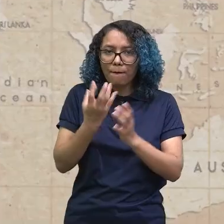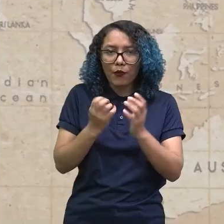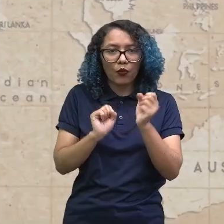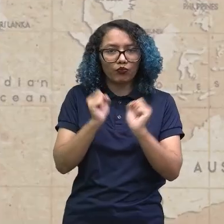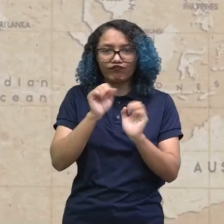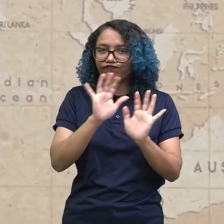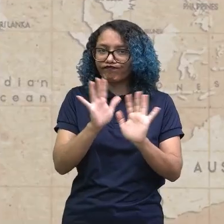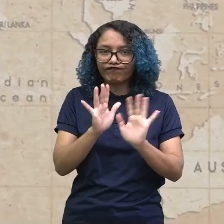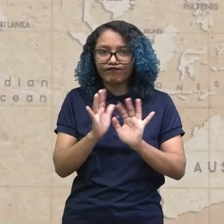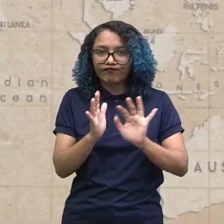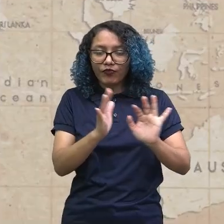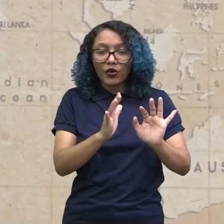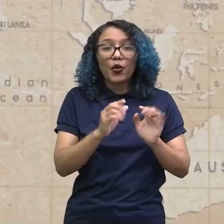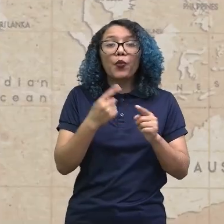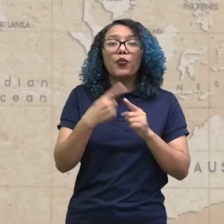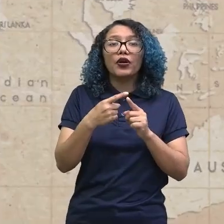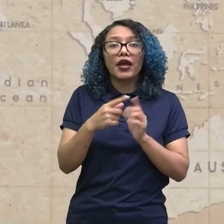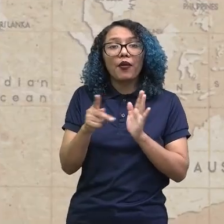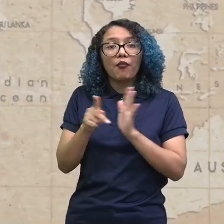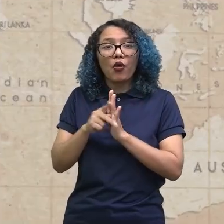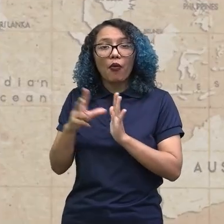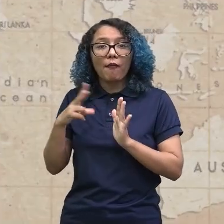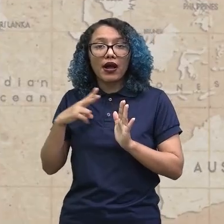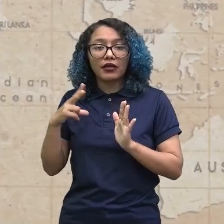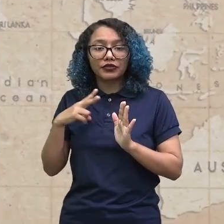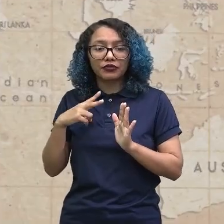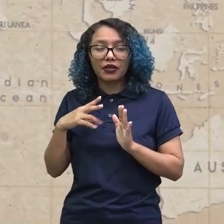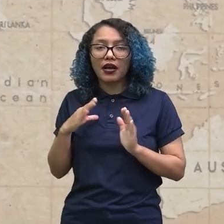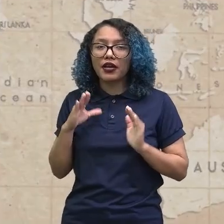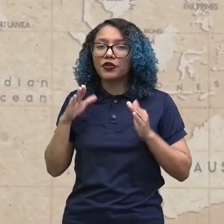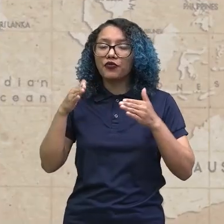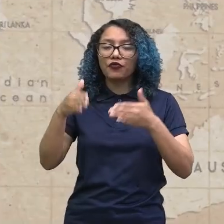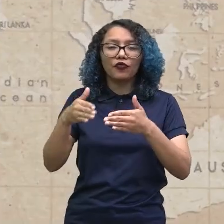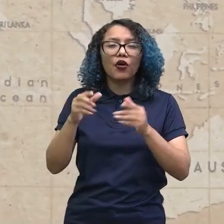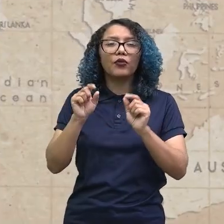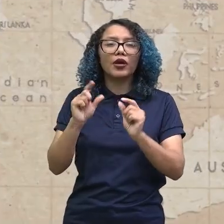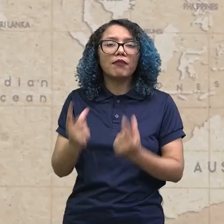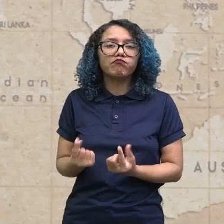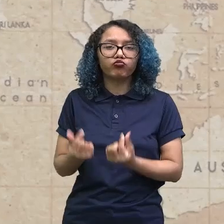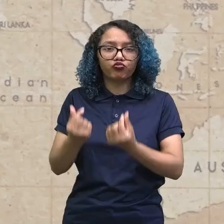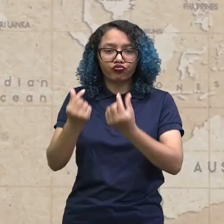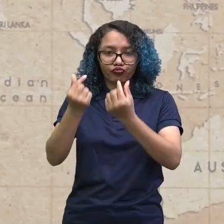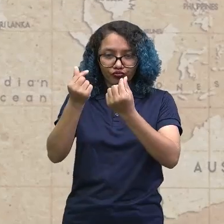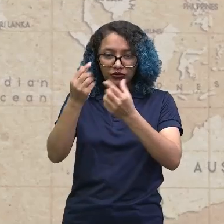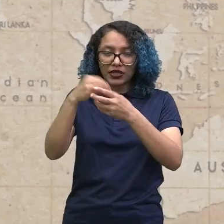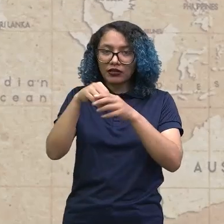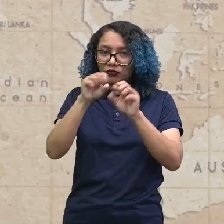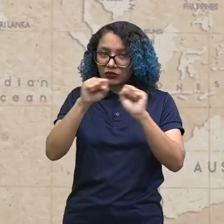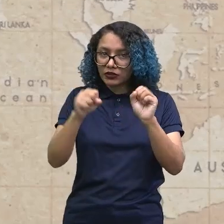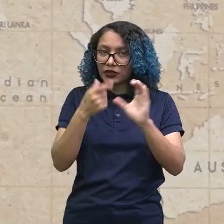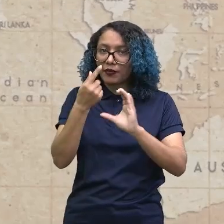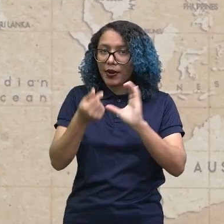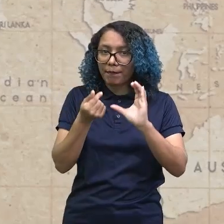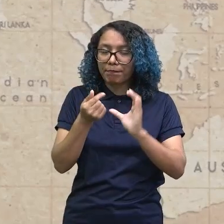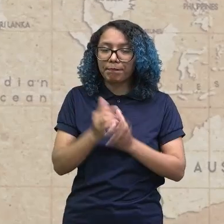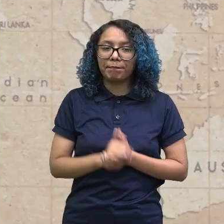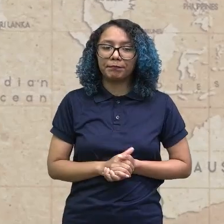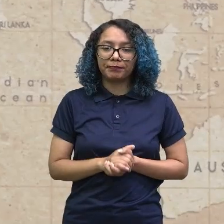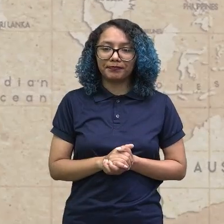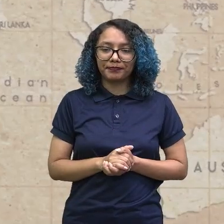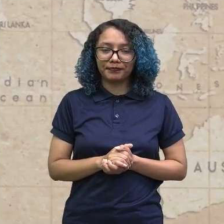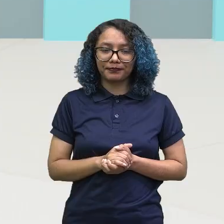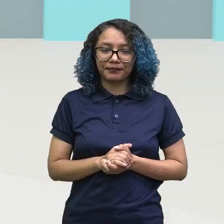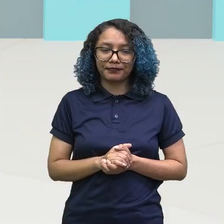são privados e visa-se principalmente o lucro dentro do sistema capitalista.